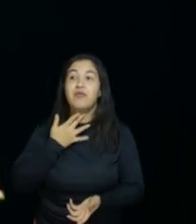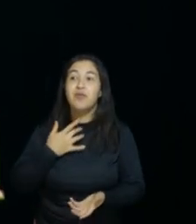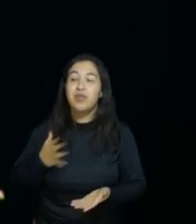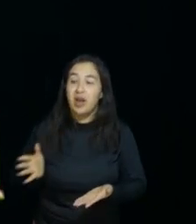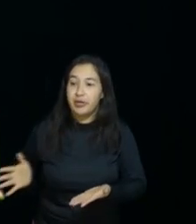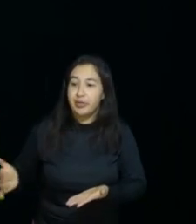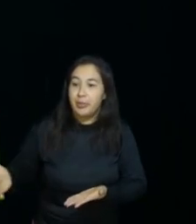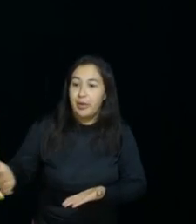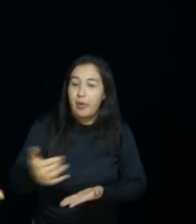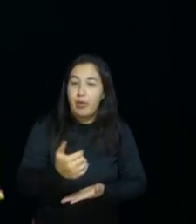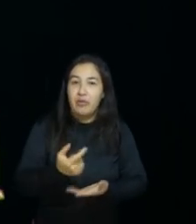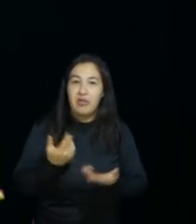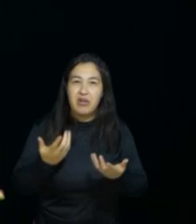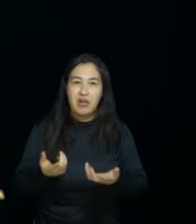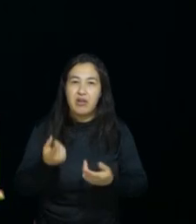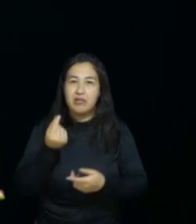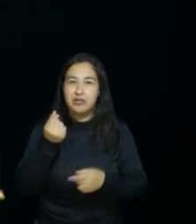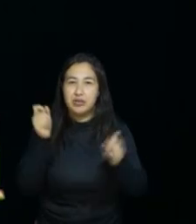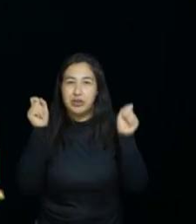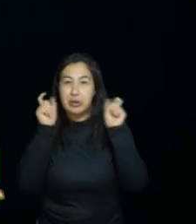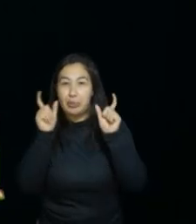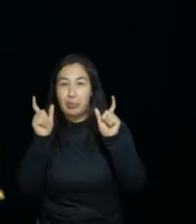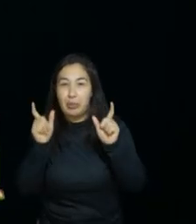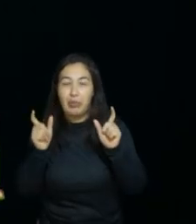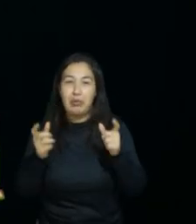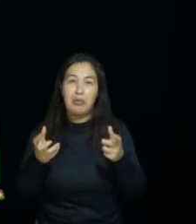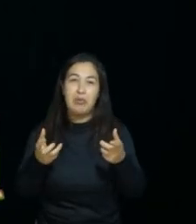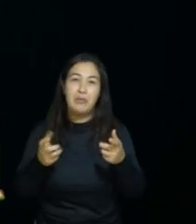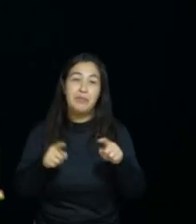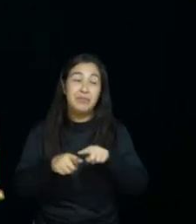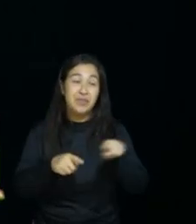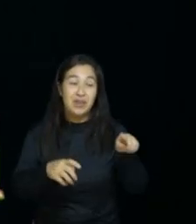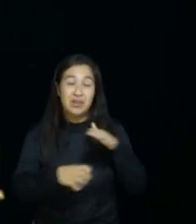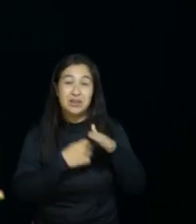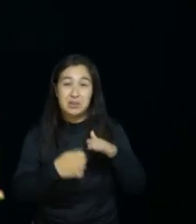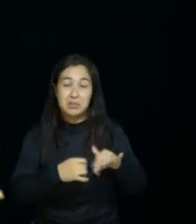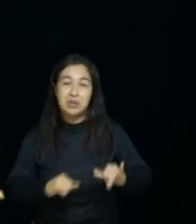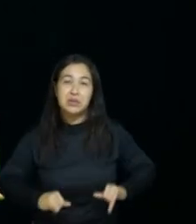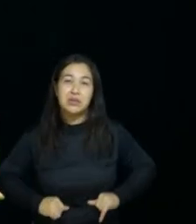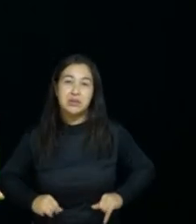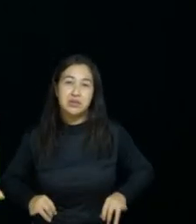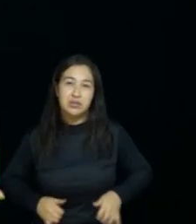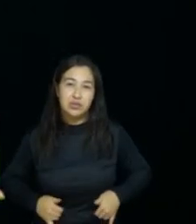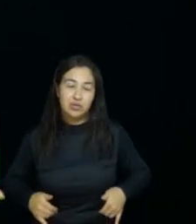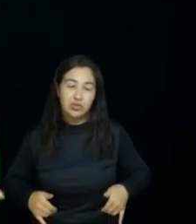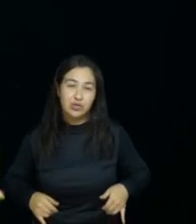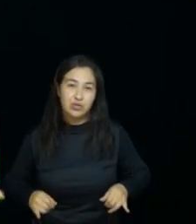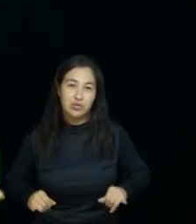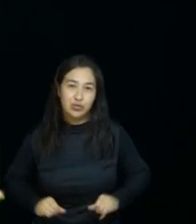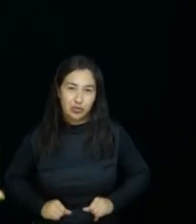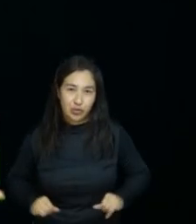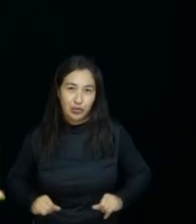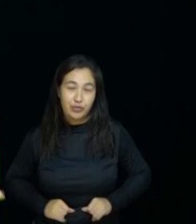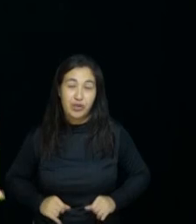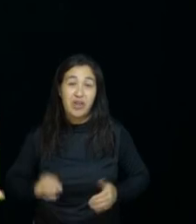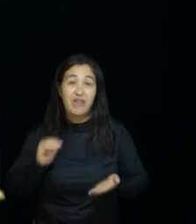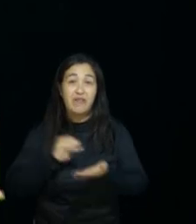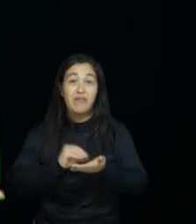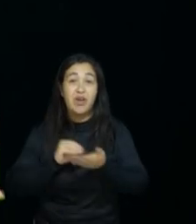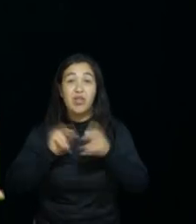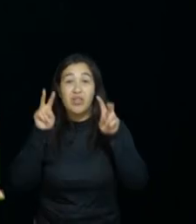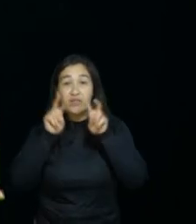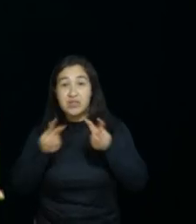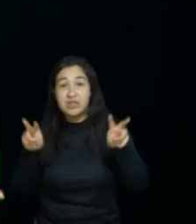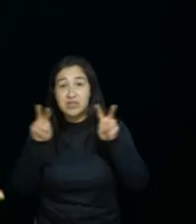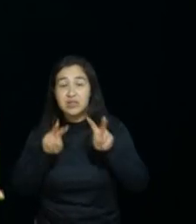arrecadatória que inviabiliza milhares de empresas. Essa falta de visão e de responsabilidade